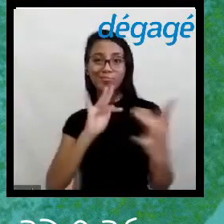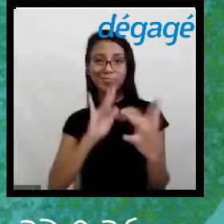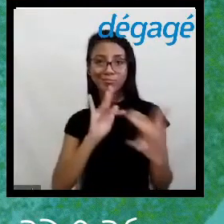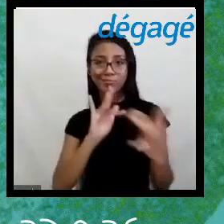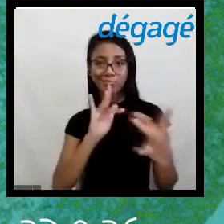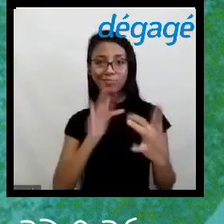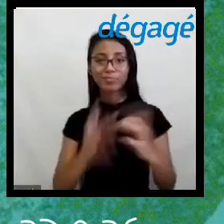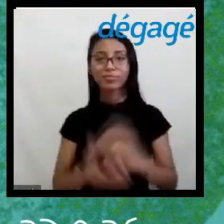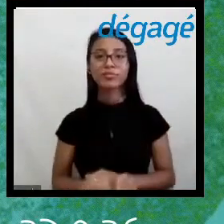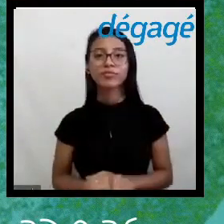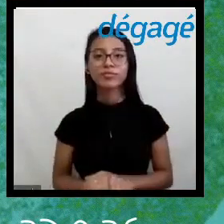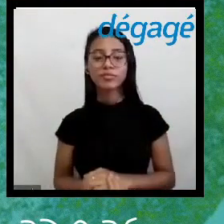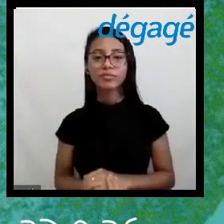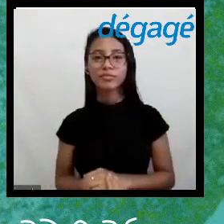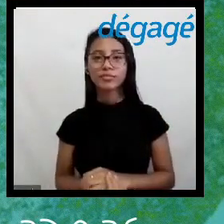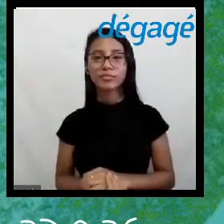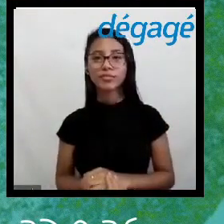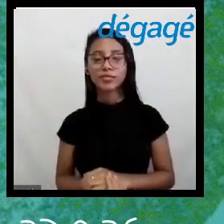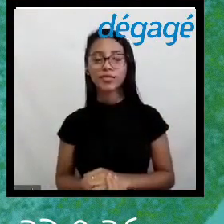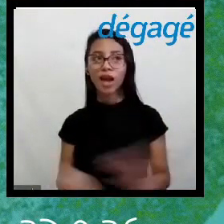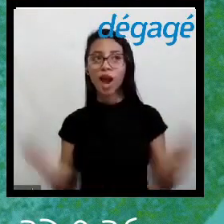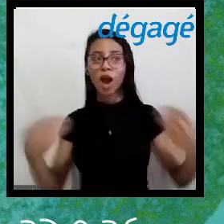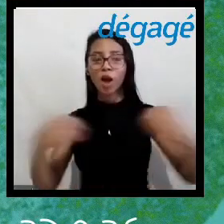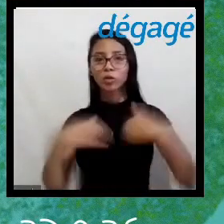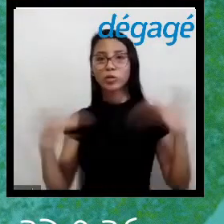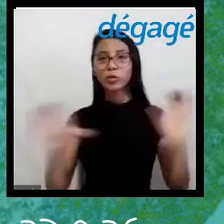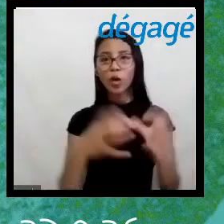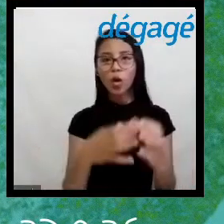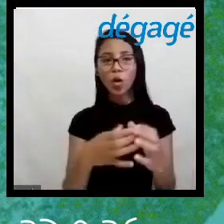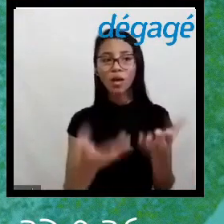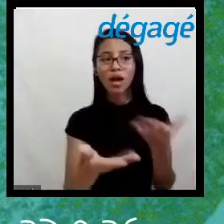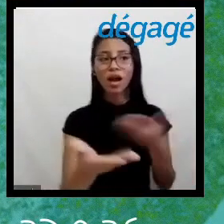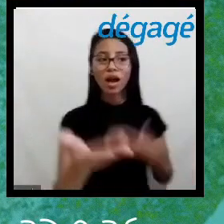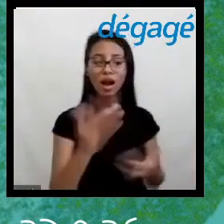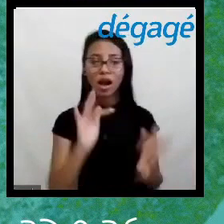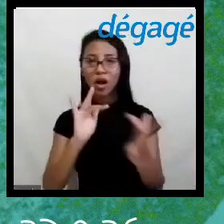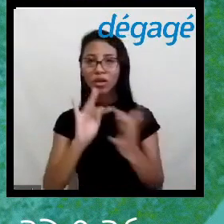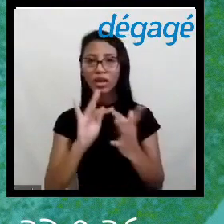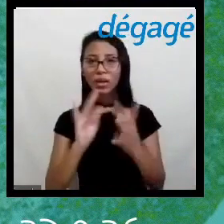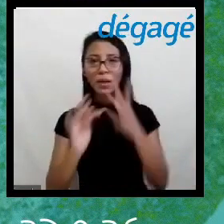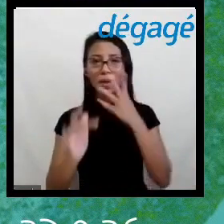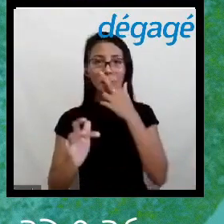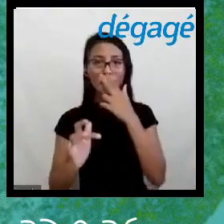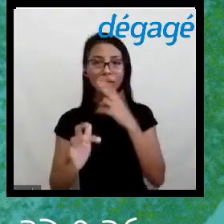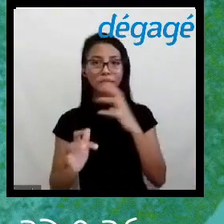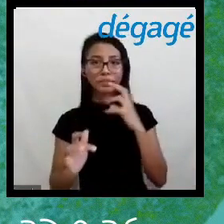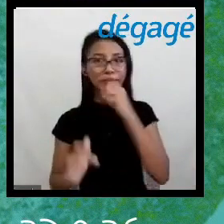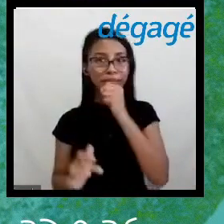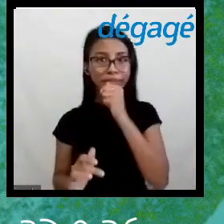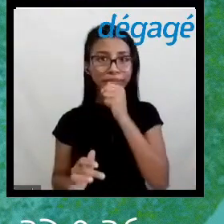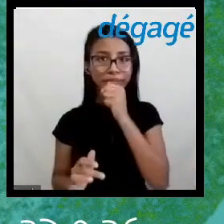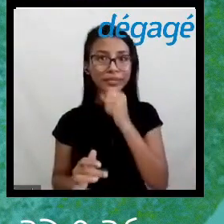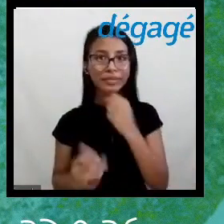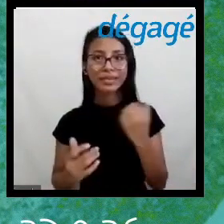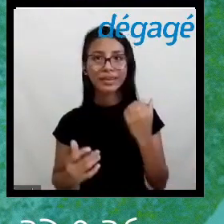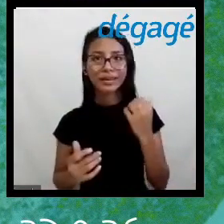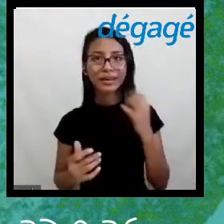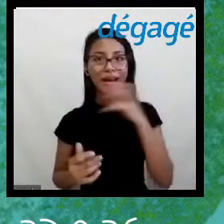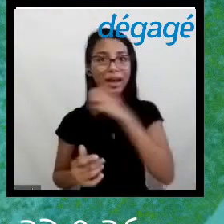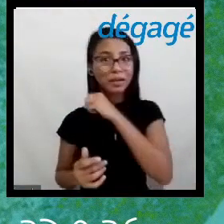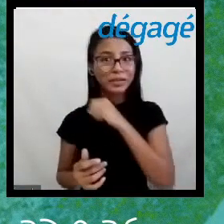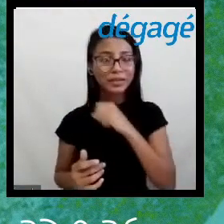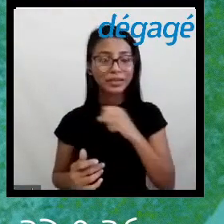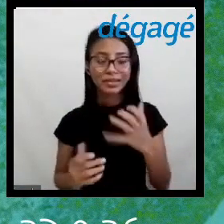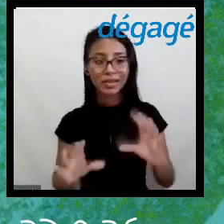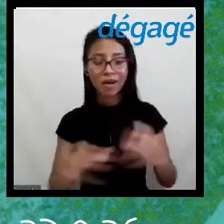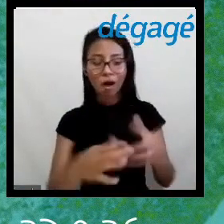que sem querer, caí de paraquedas. Né? Disse que você entra no autismo dessa forma, né?